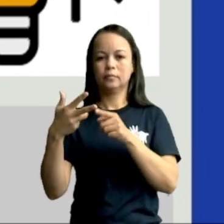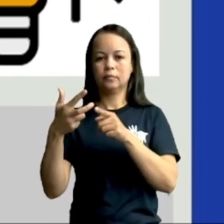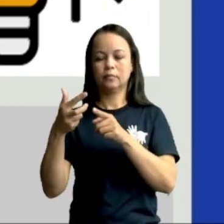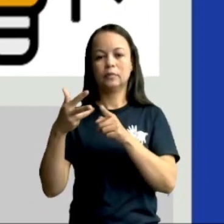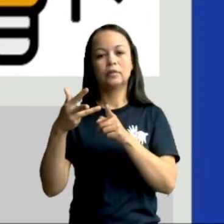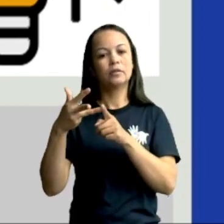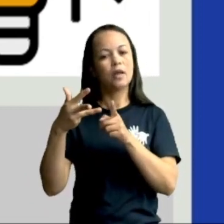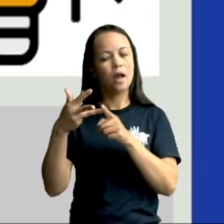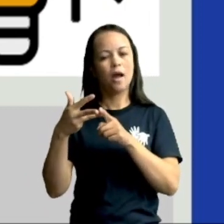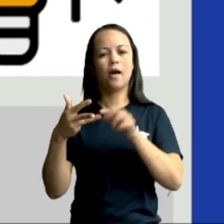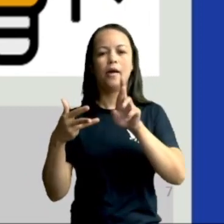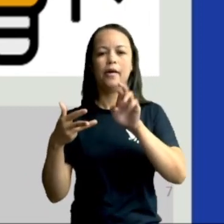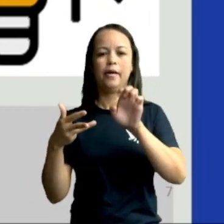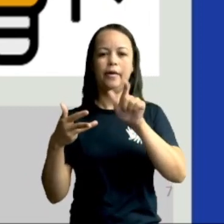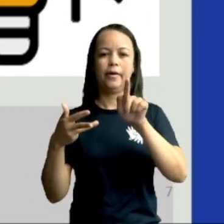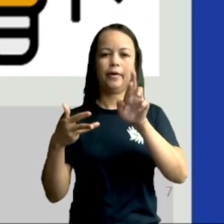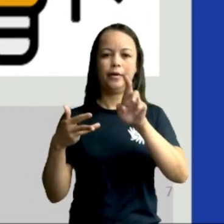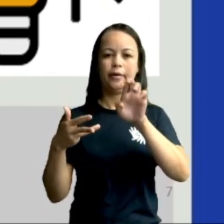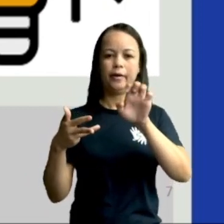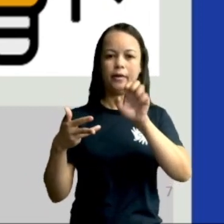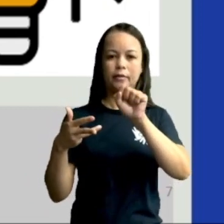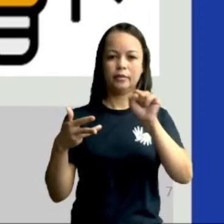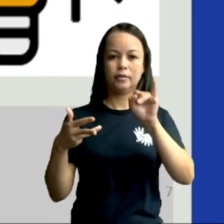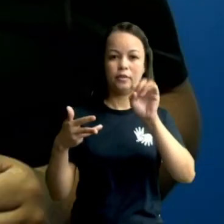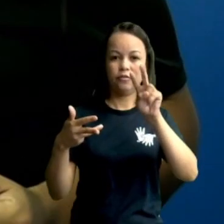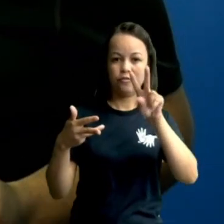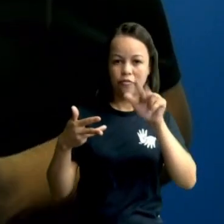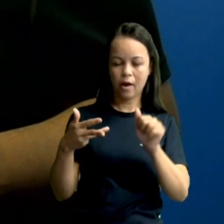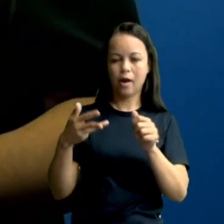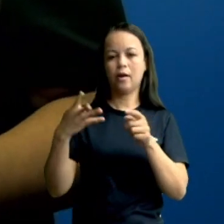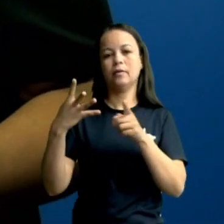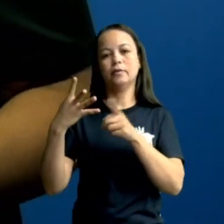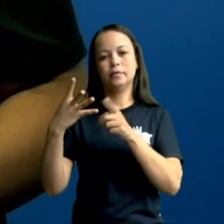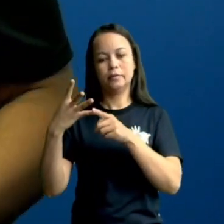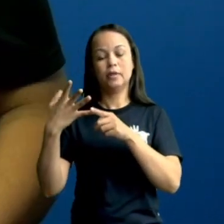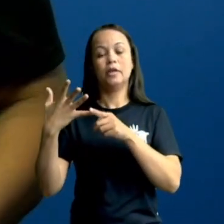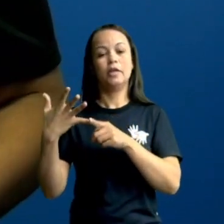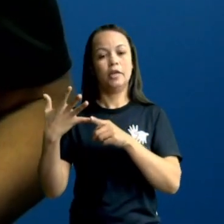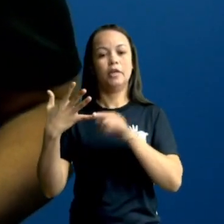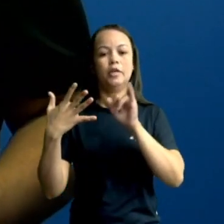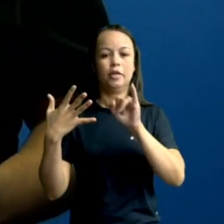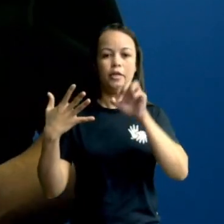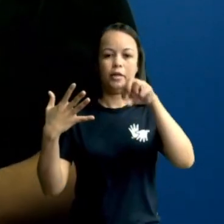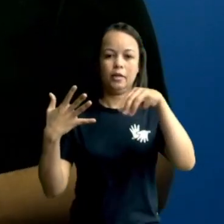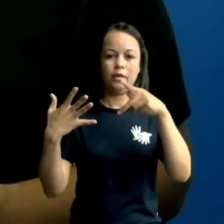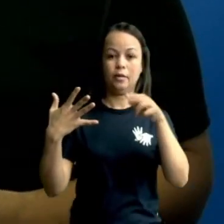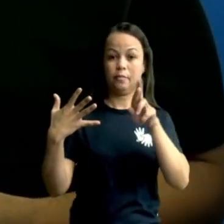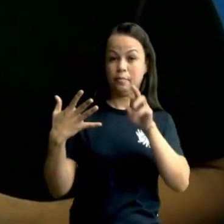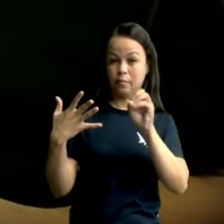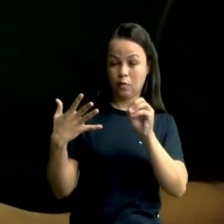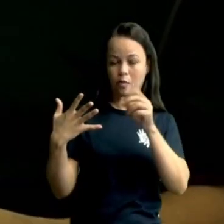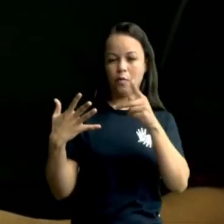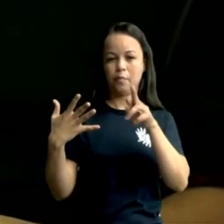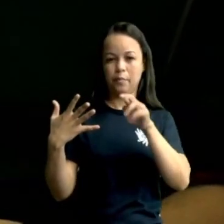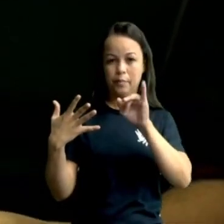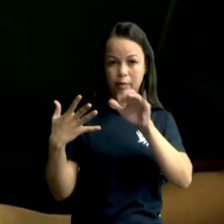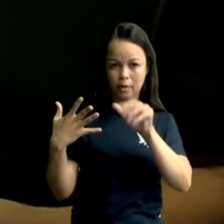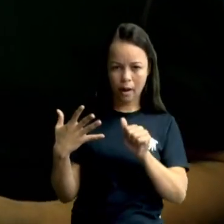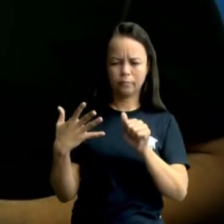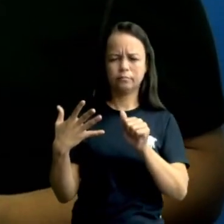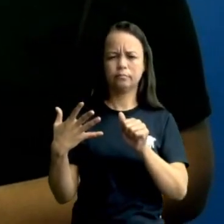derivação regressiva e, por último, a derivação imprópria. Por que, professor, é importante a gente